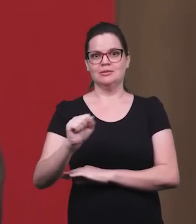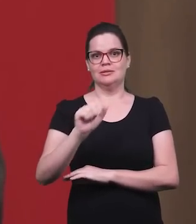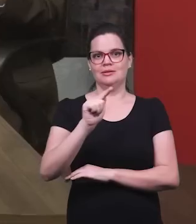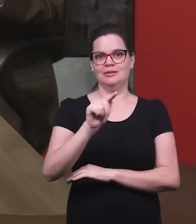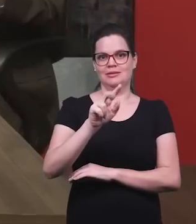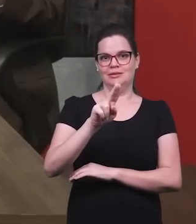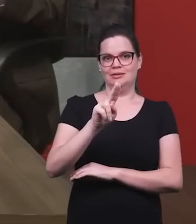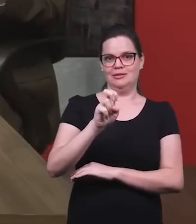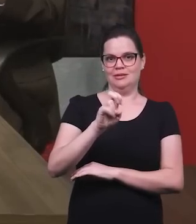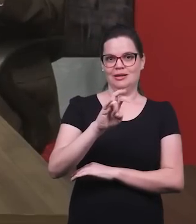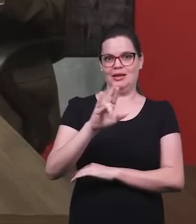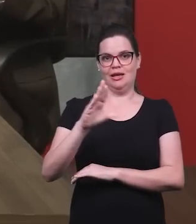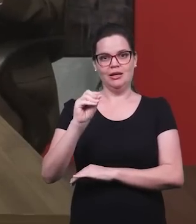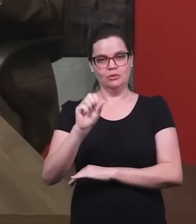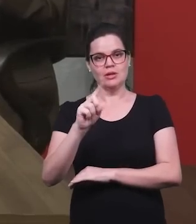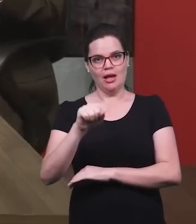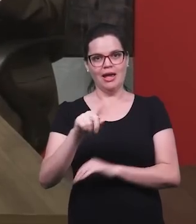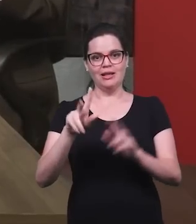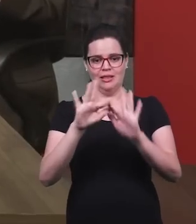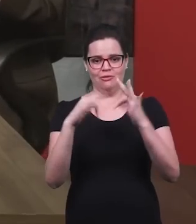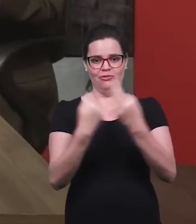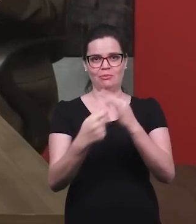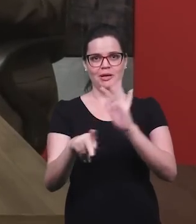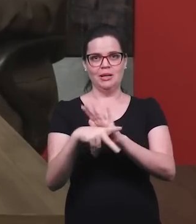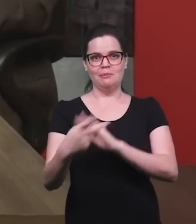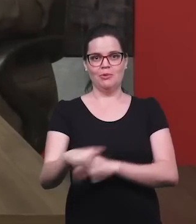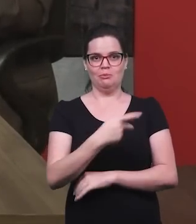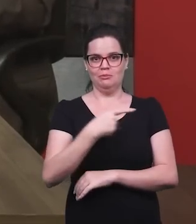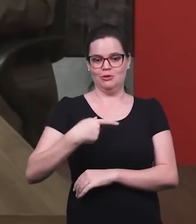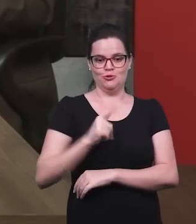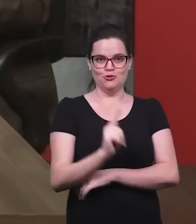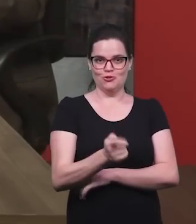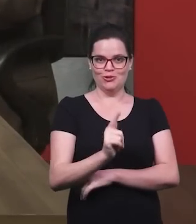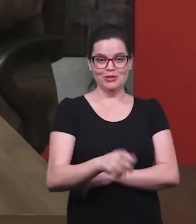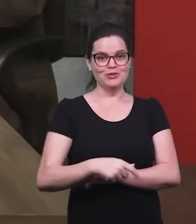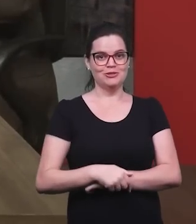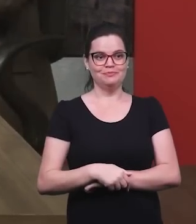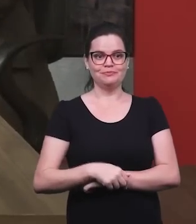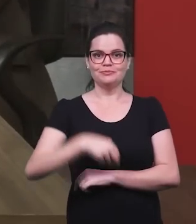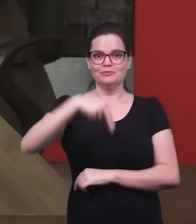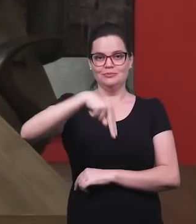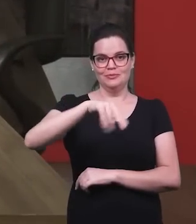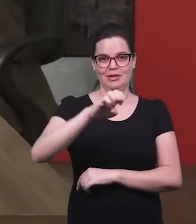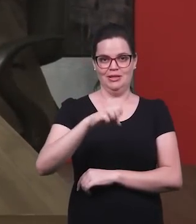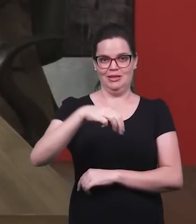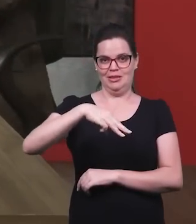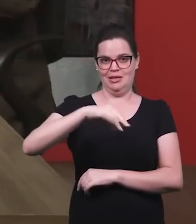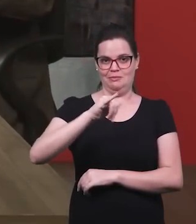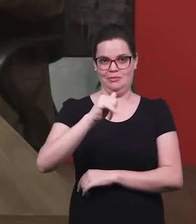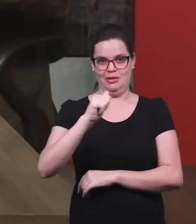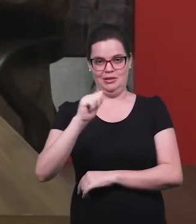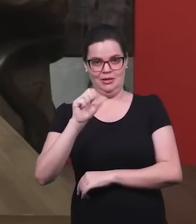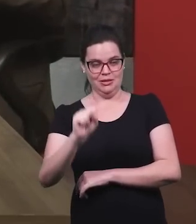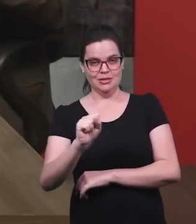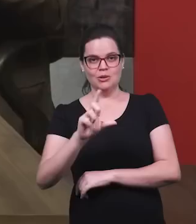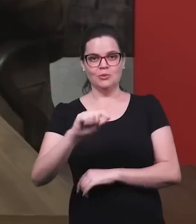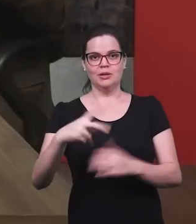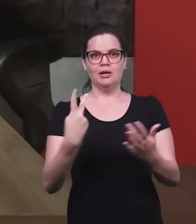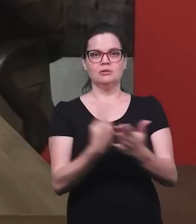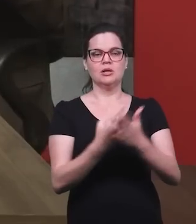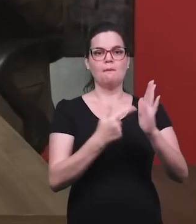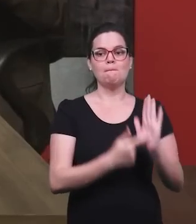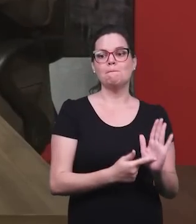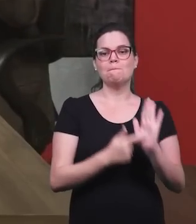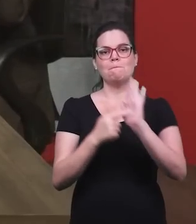de Gedeuti? Parente de Gedeuti. Parente de Gedeuti. E Neemias mostrou a Oswaldo Aranha